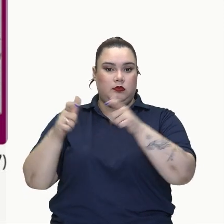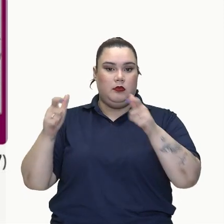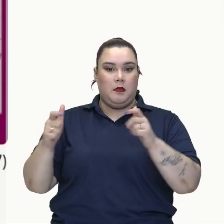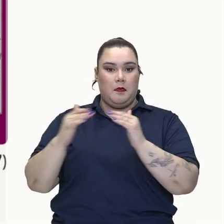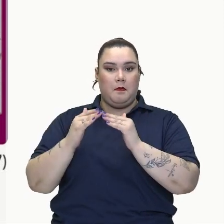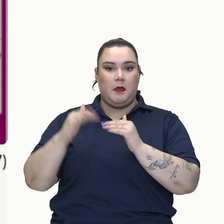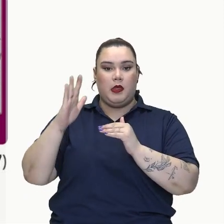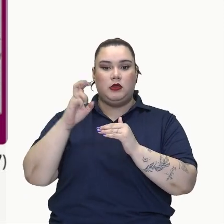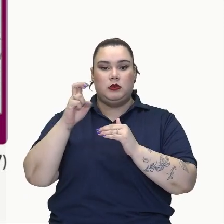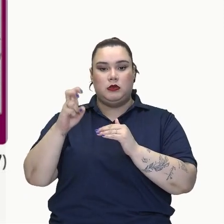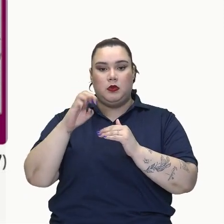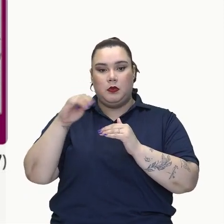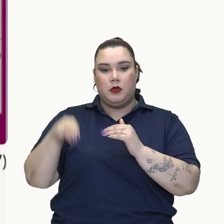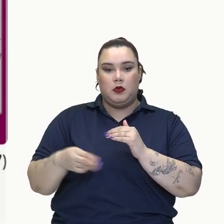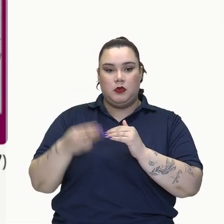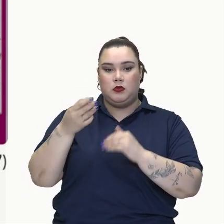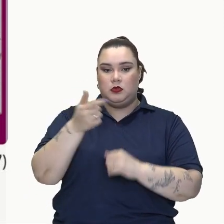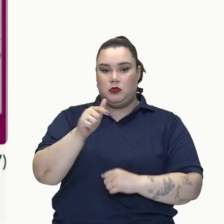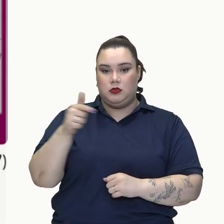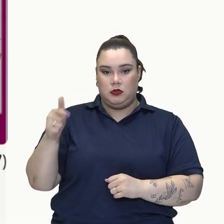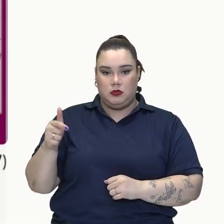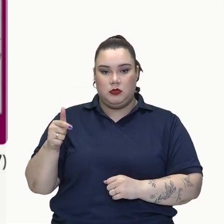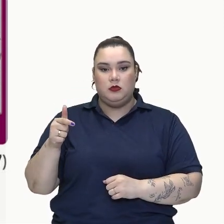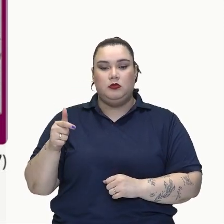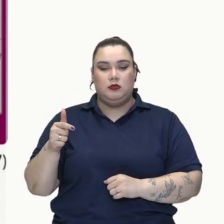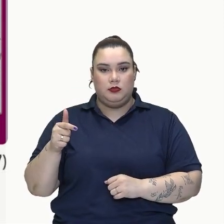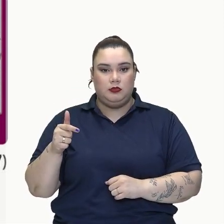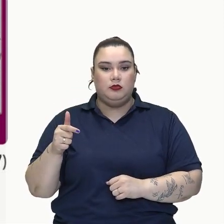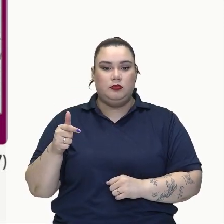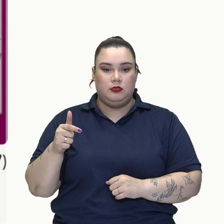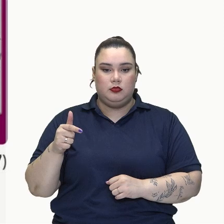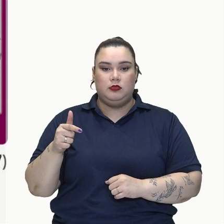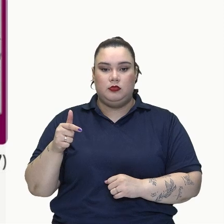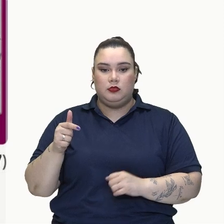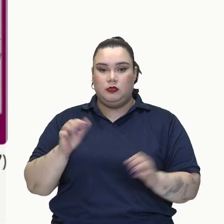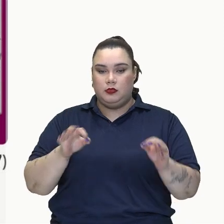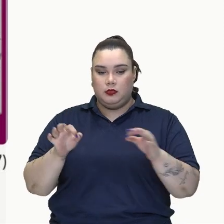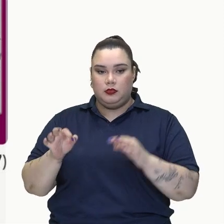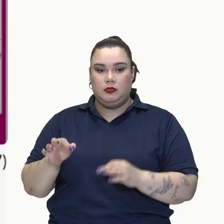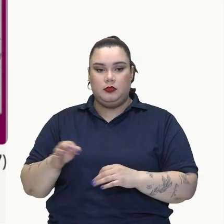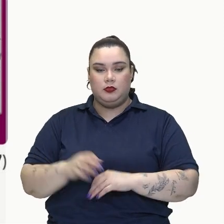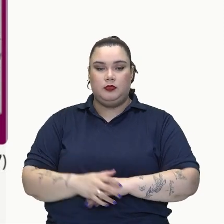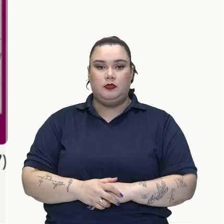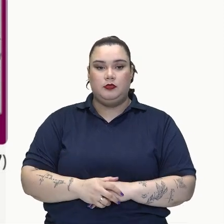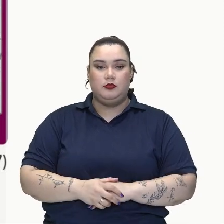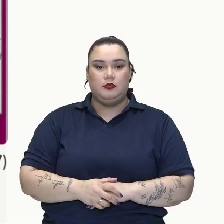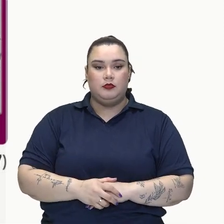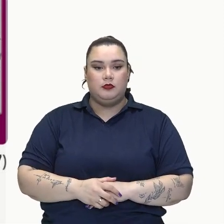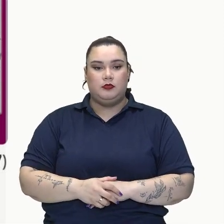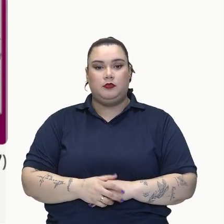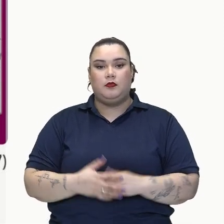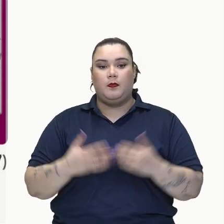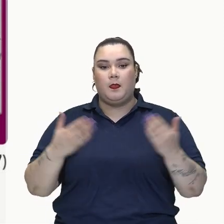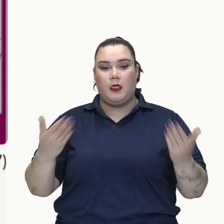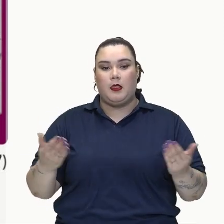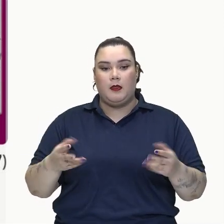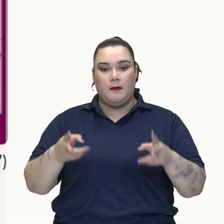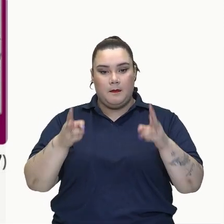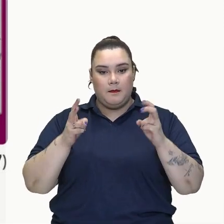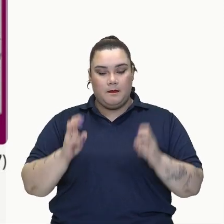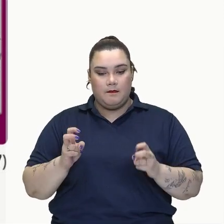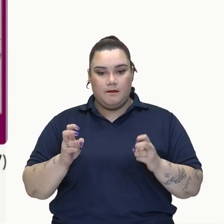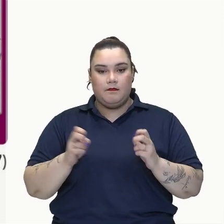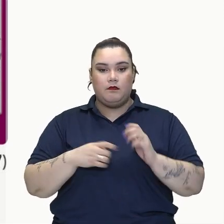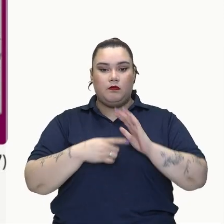5 milhões de pessoas, né? Não havia uma população urbana acima de 5 milhões. E aí, observe que